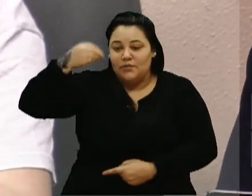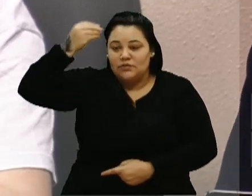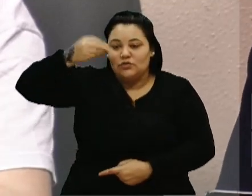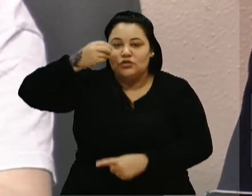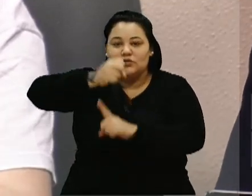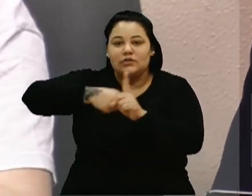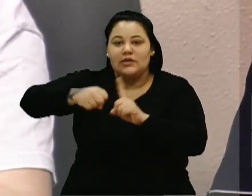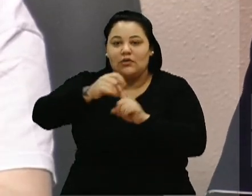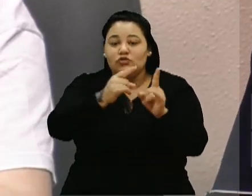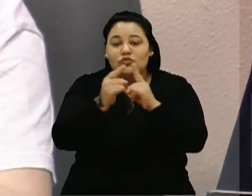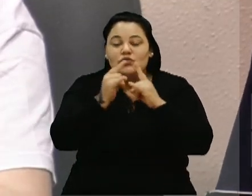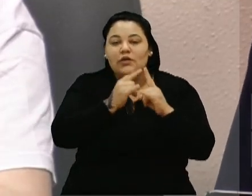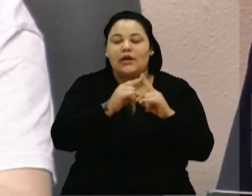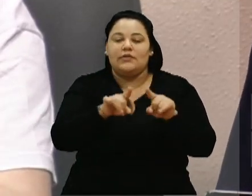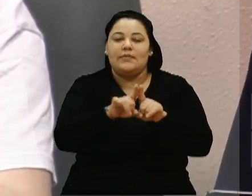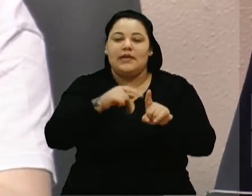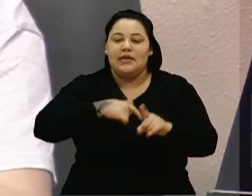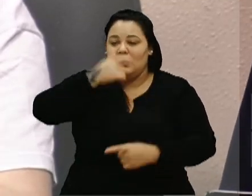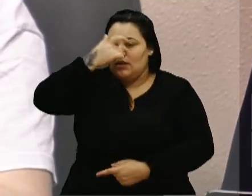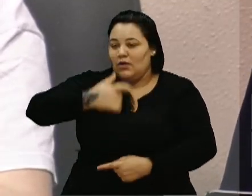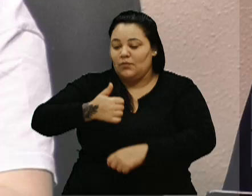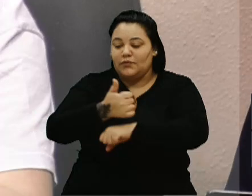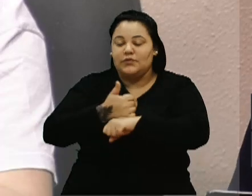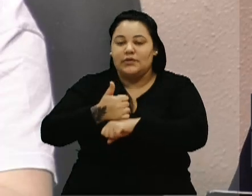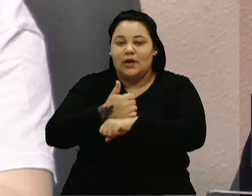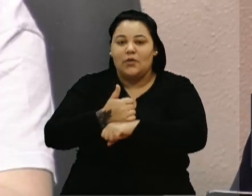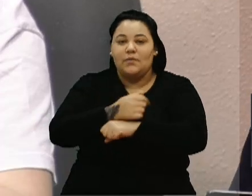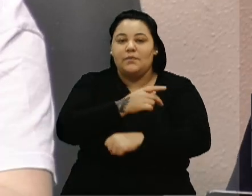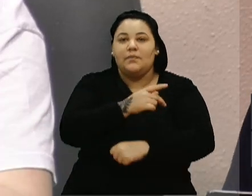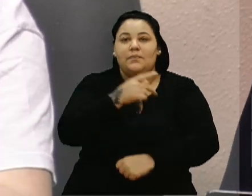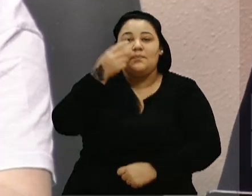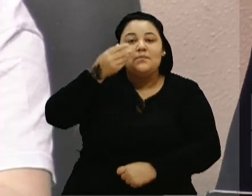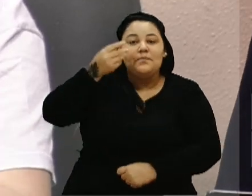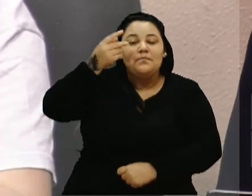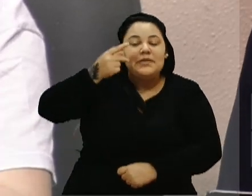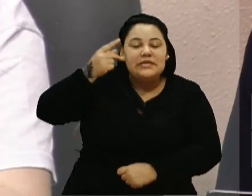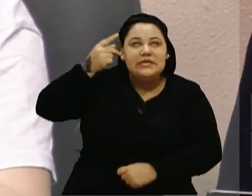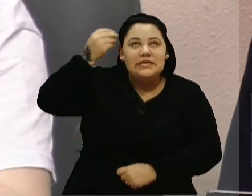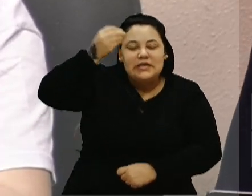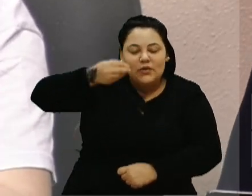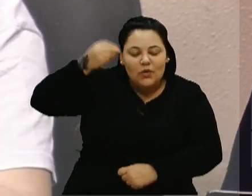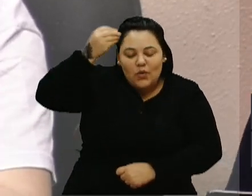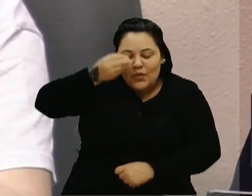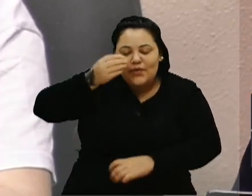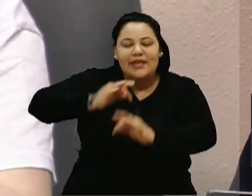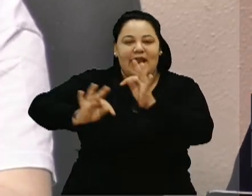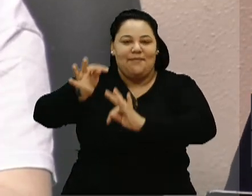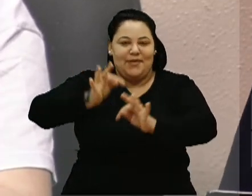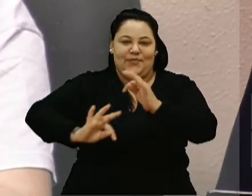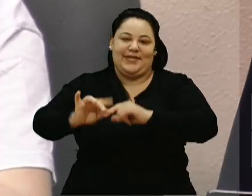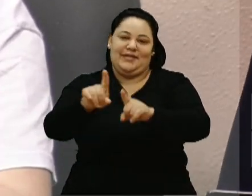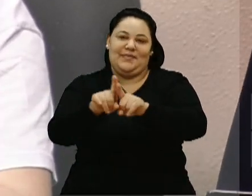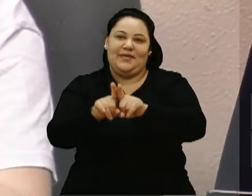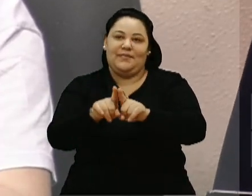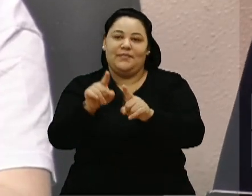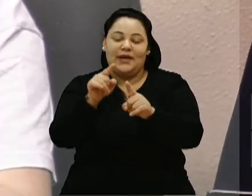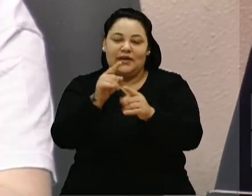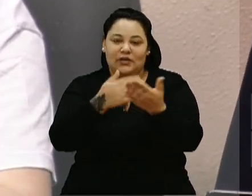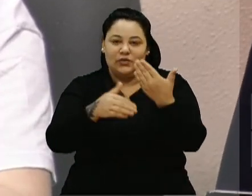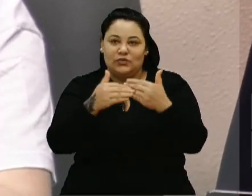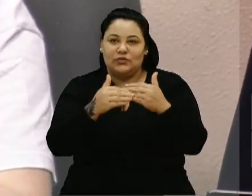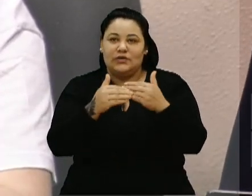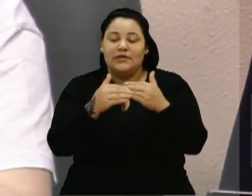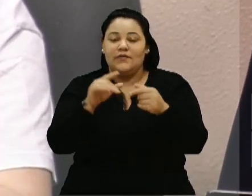Social Institucional, e sou psicoterapeuta. Para que todas consigam me ver, eu vou fazer